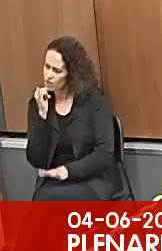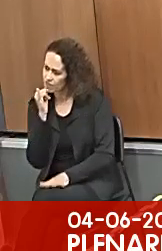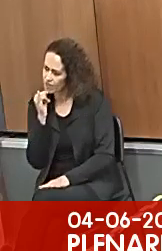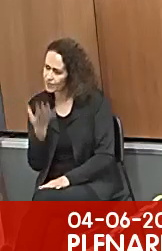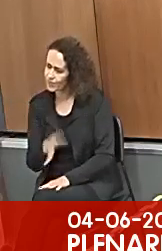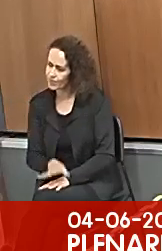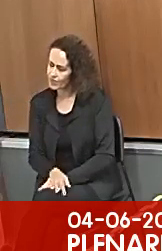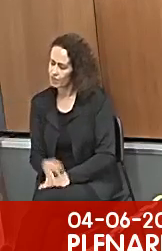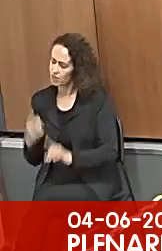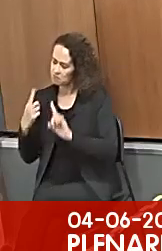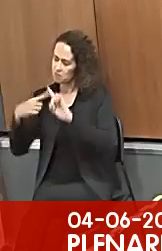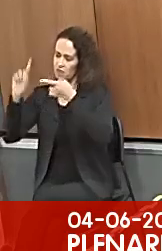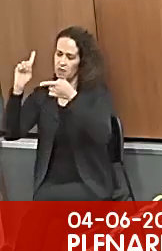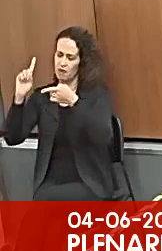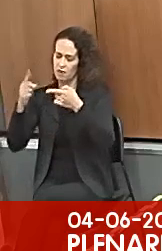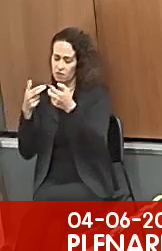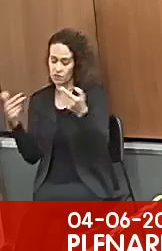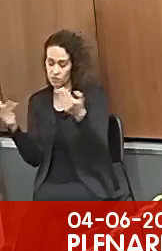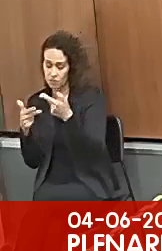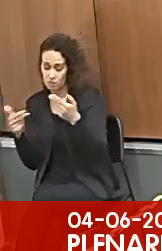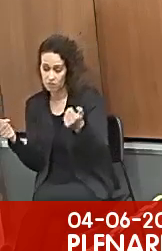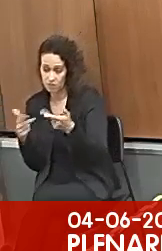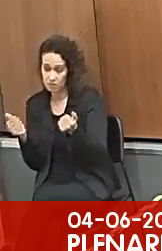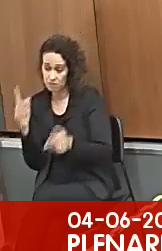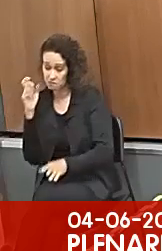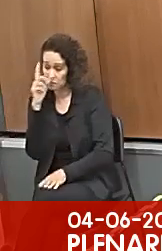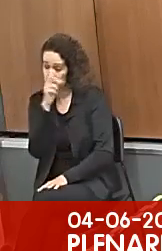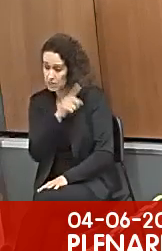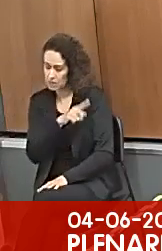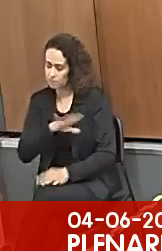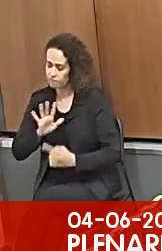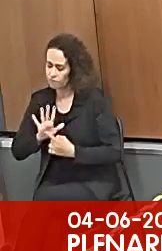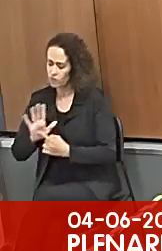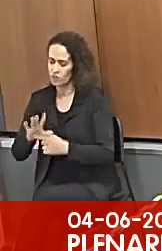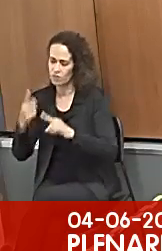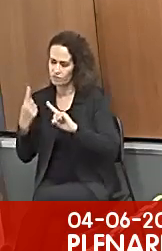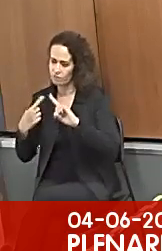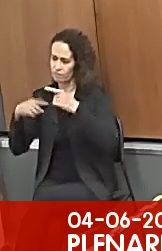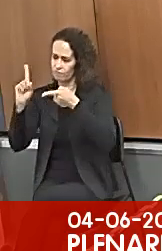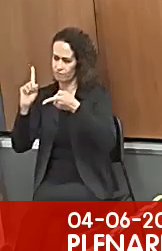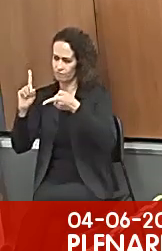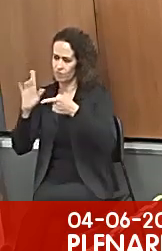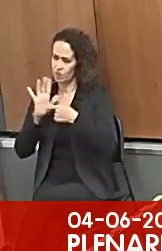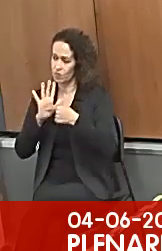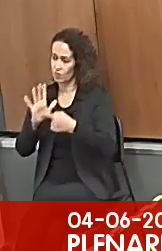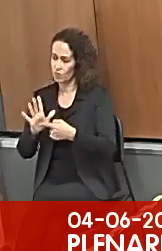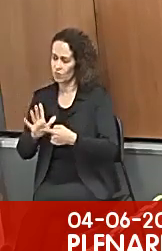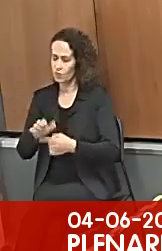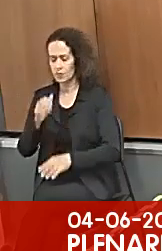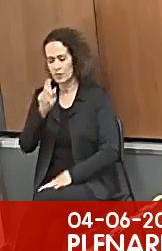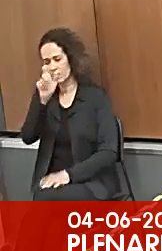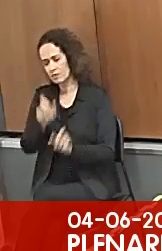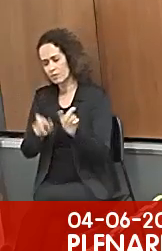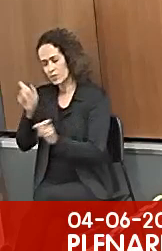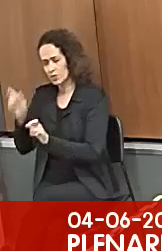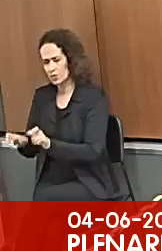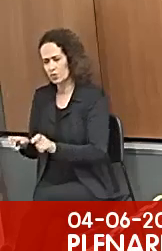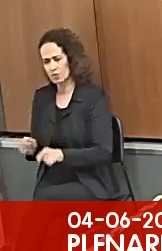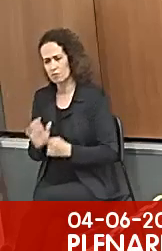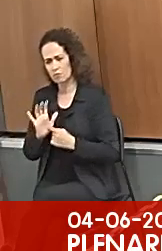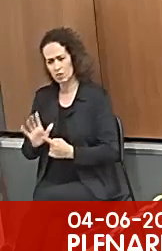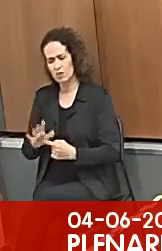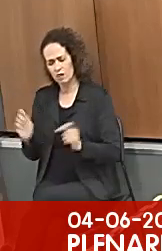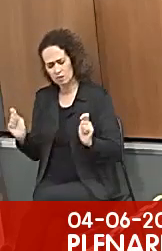superar todas as dificuldades com amor e mostrando para as pessoas, através desse livro, que é possível